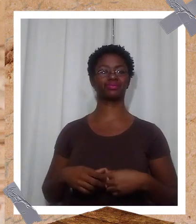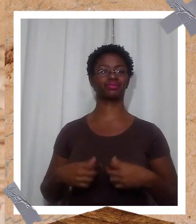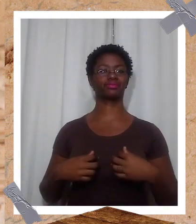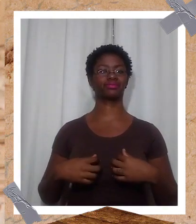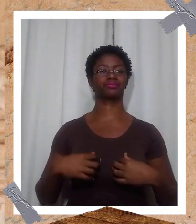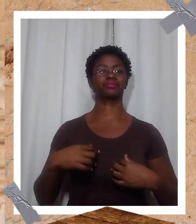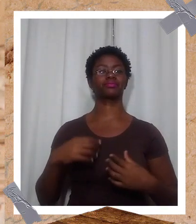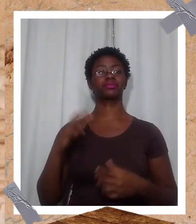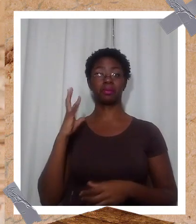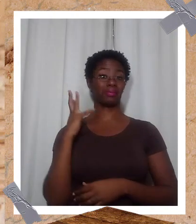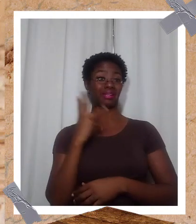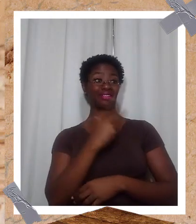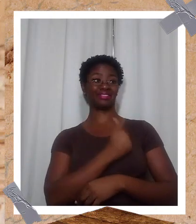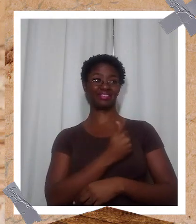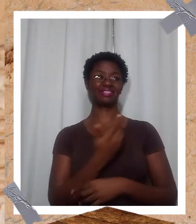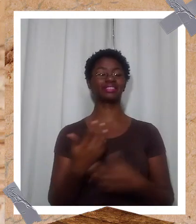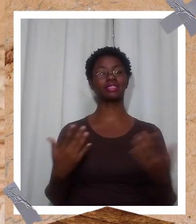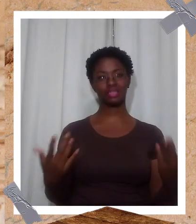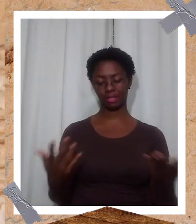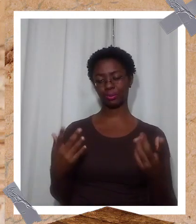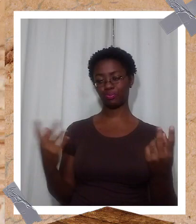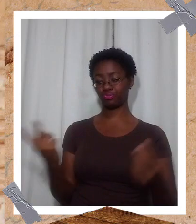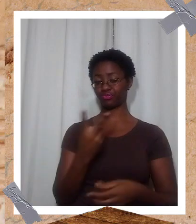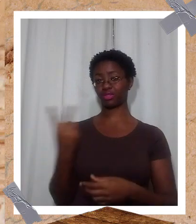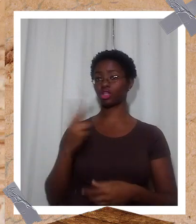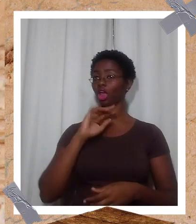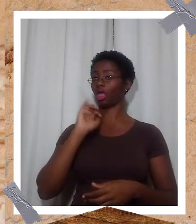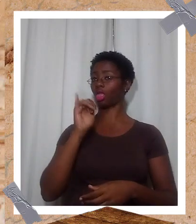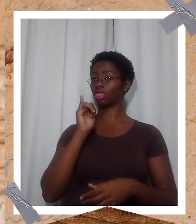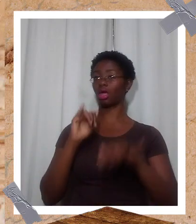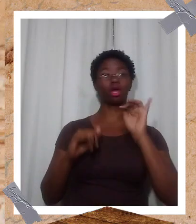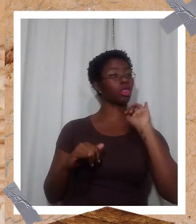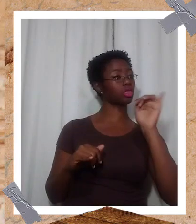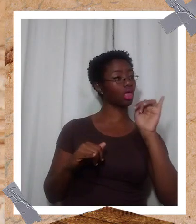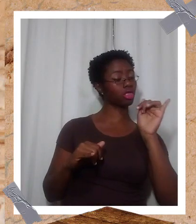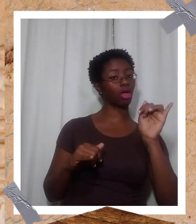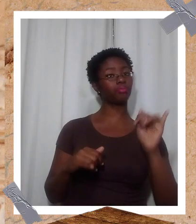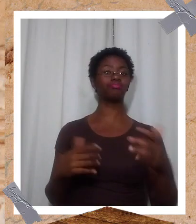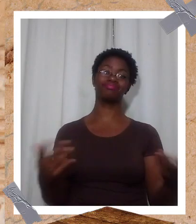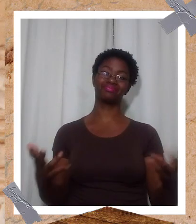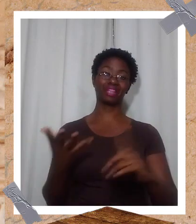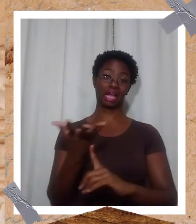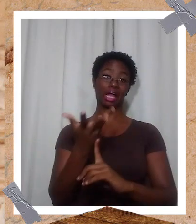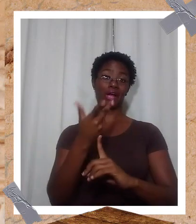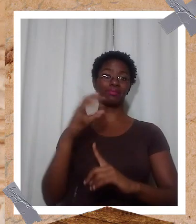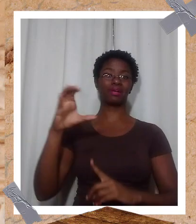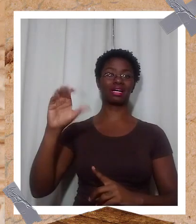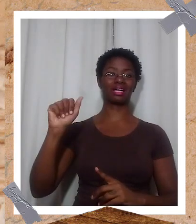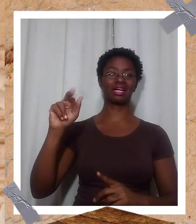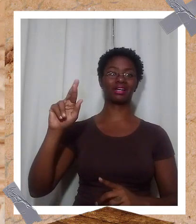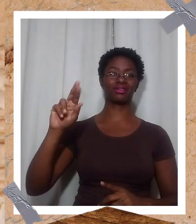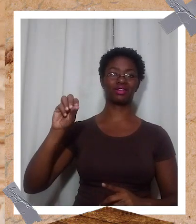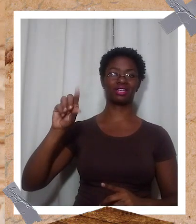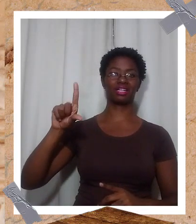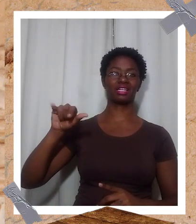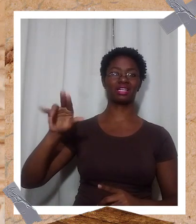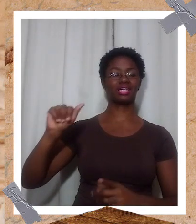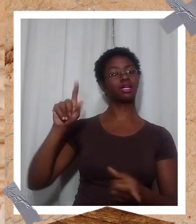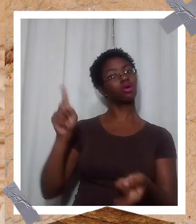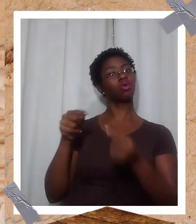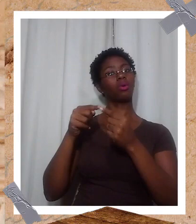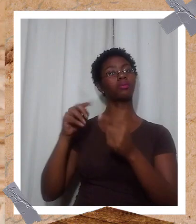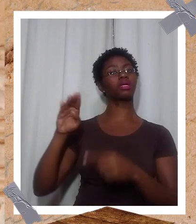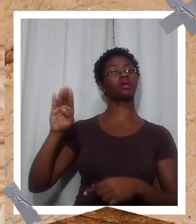Maravilha, Otávio. Bom, aqui diante desses dois relatos, fica bem claro para a gente que a obra de Carolina é um retrato da biografia